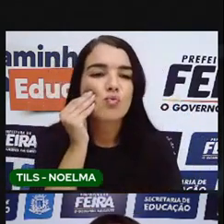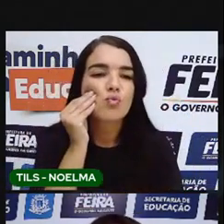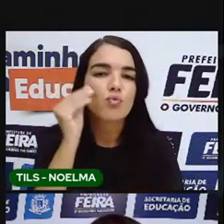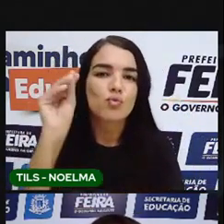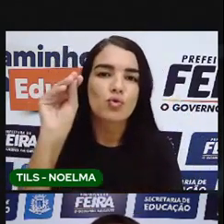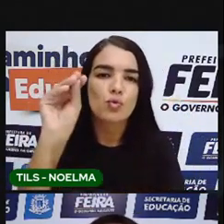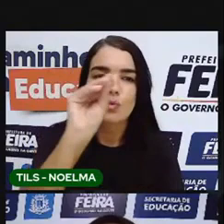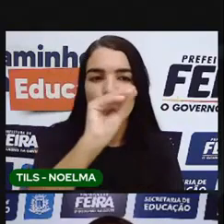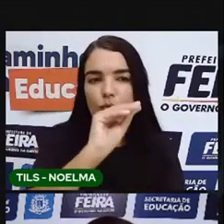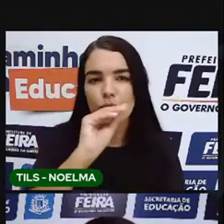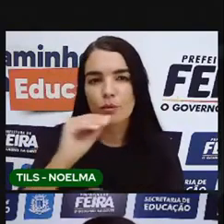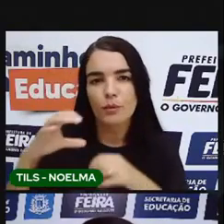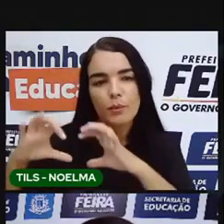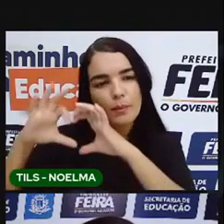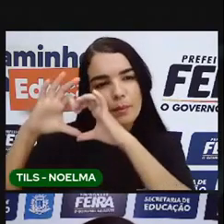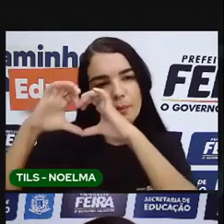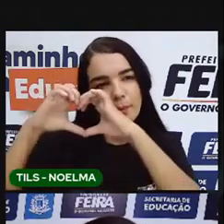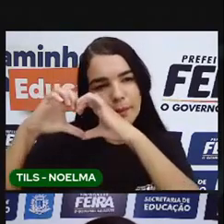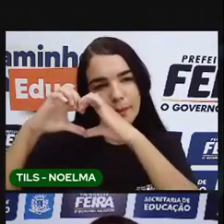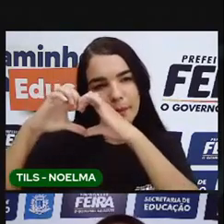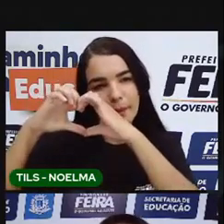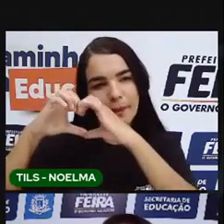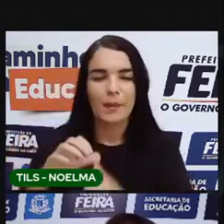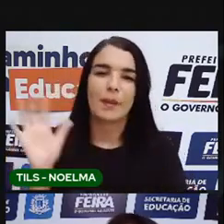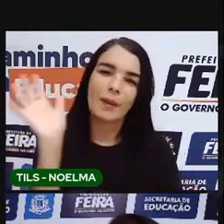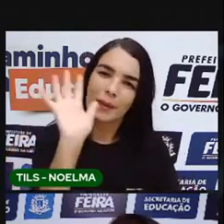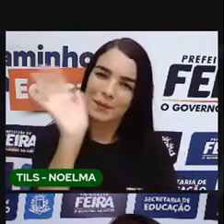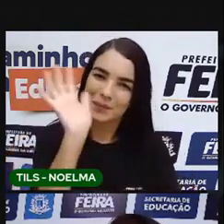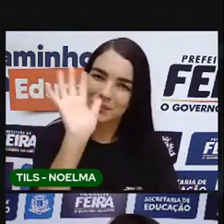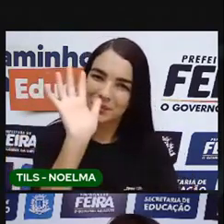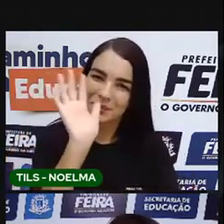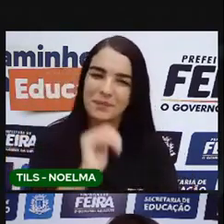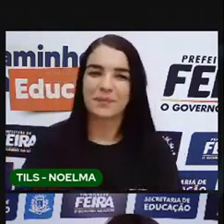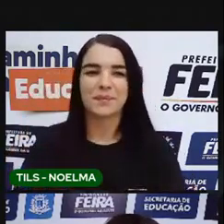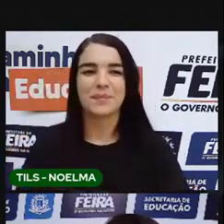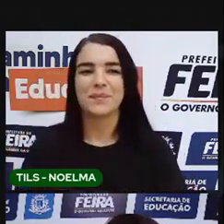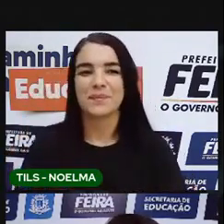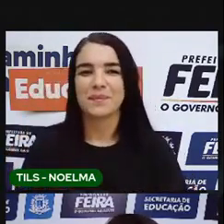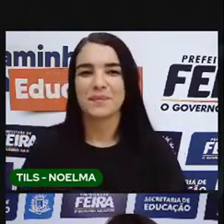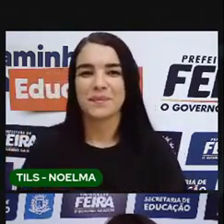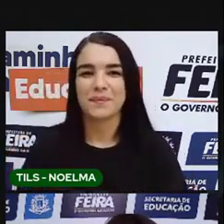por aqui, um beijo no coração de cada um de vocês e até a próxima aula.